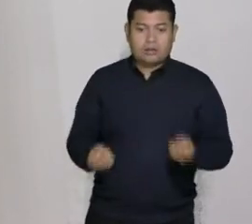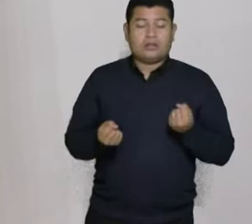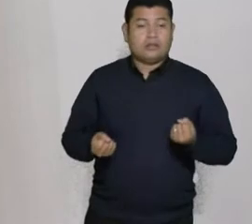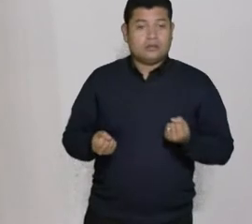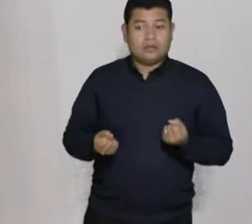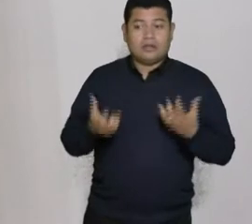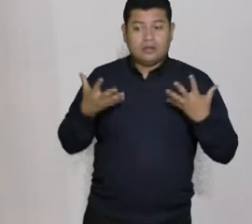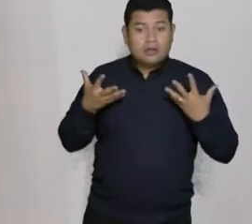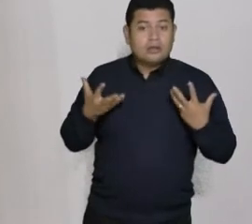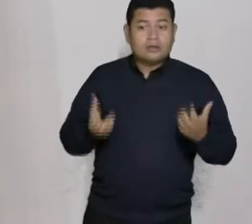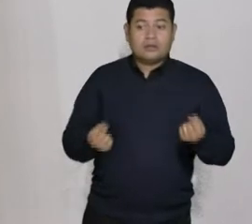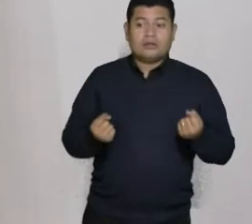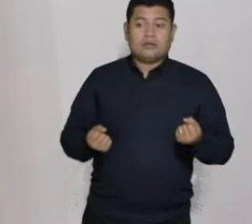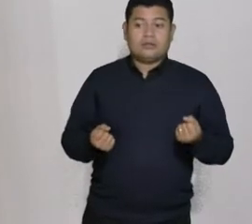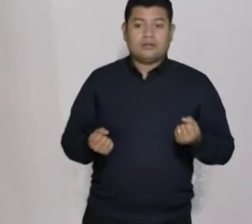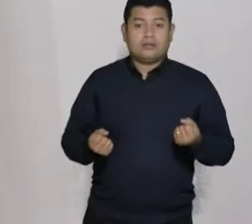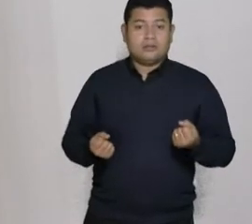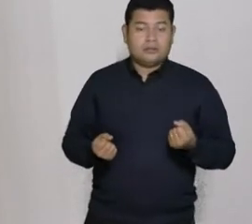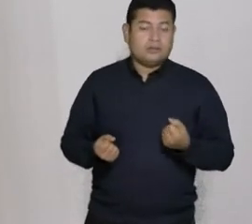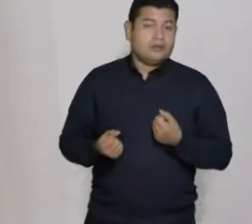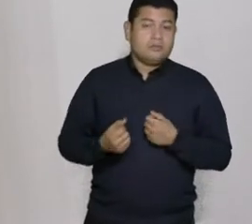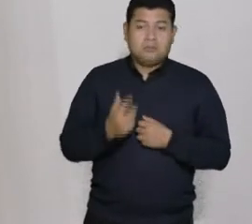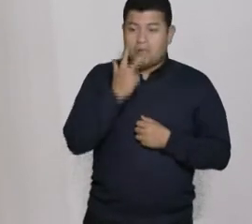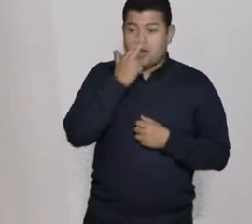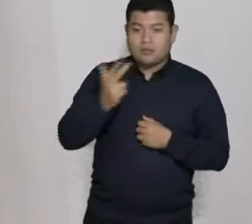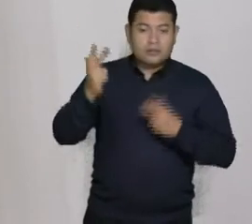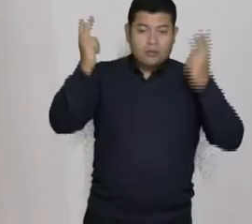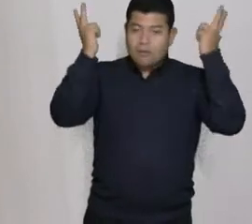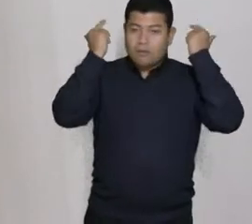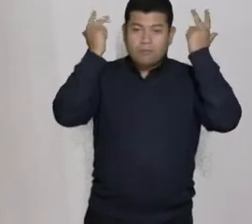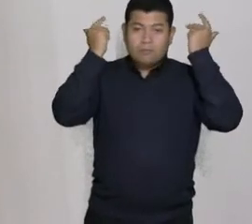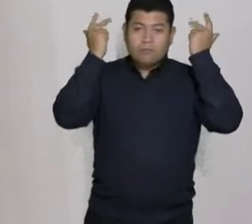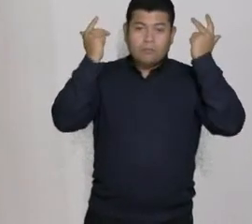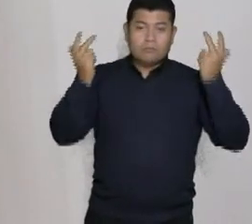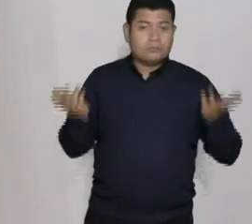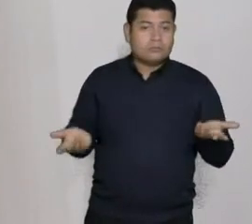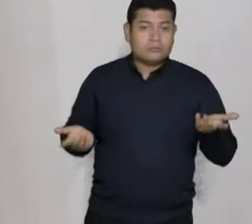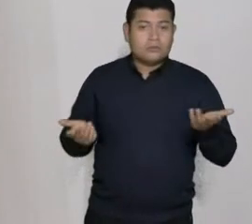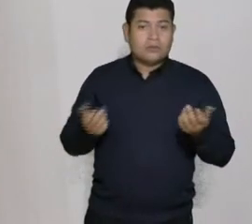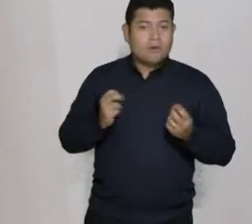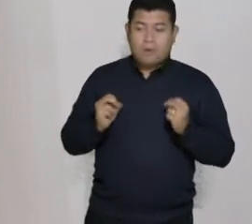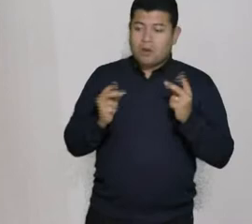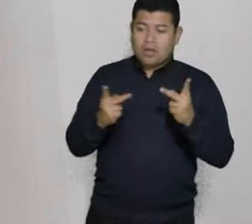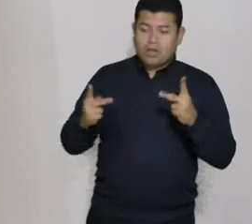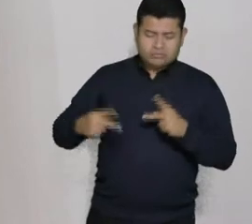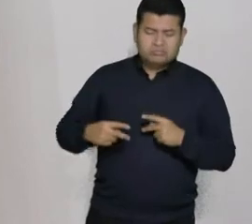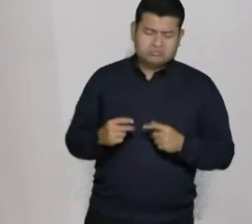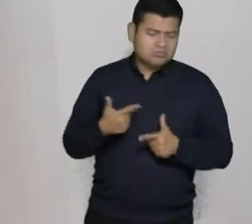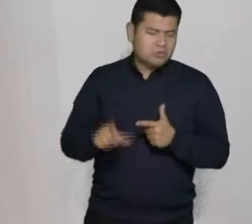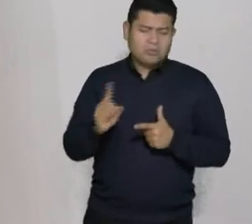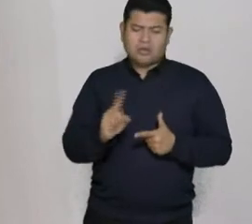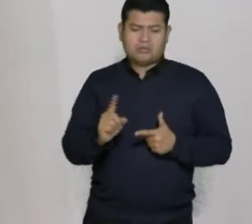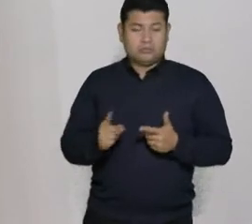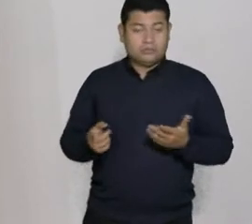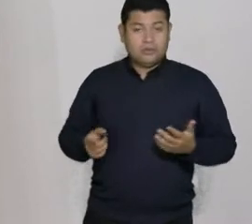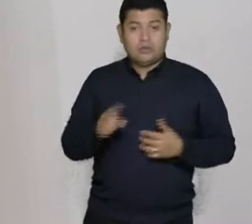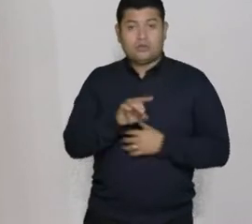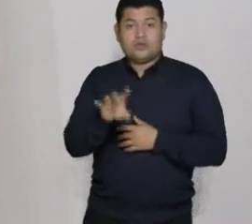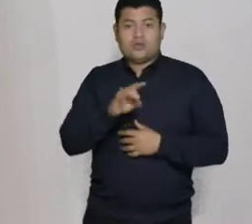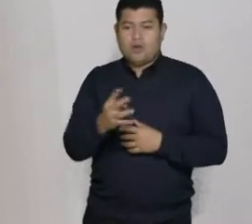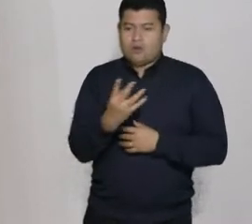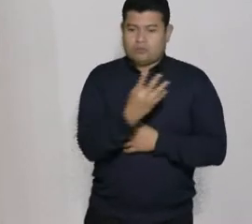tá esse tipo de situação como se fosse normal é como se fosse OK são só